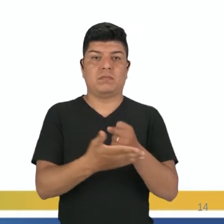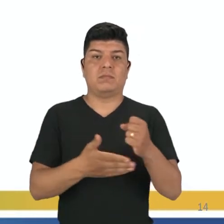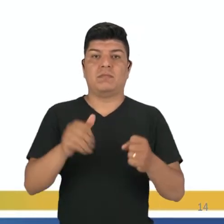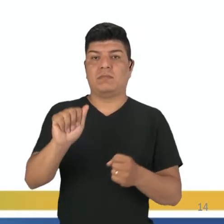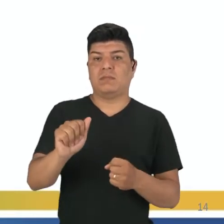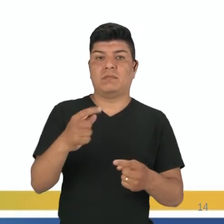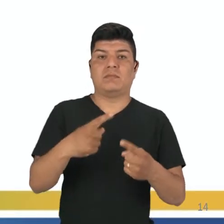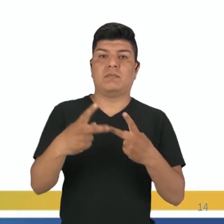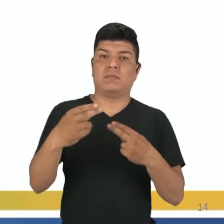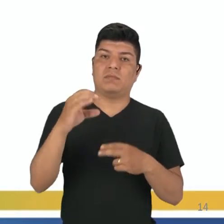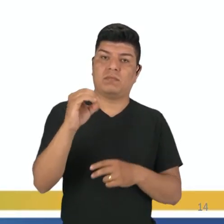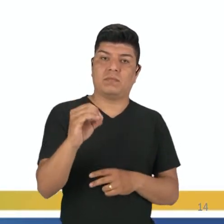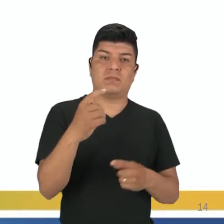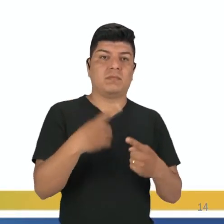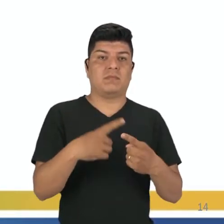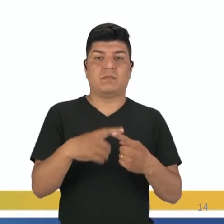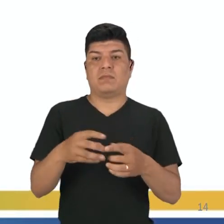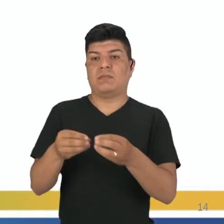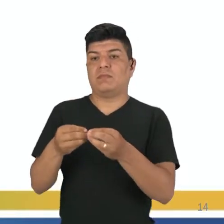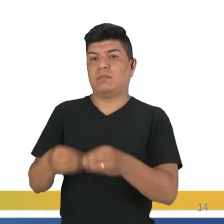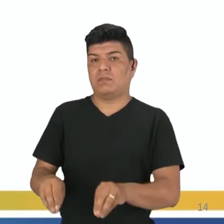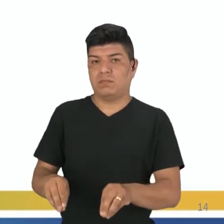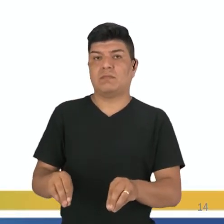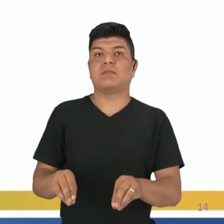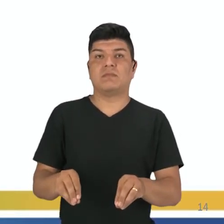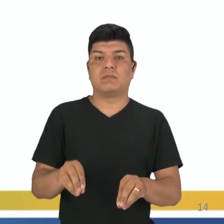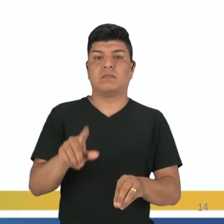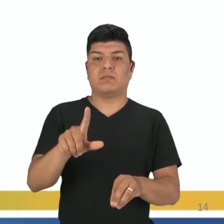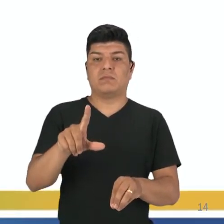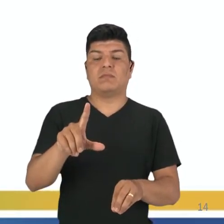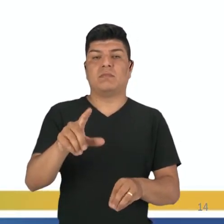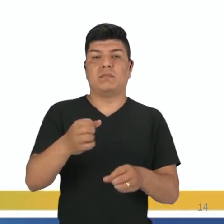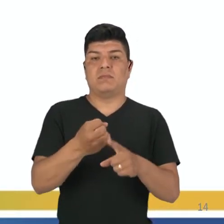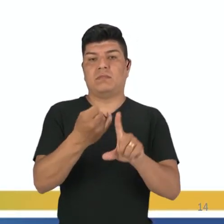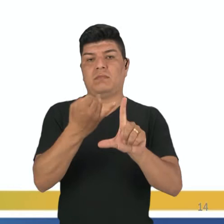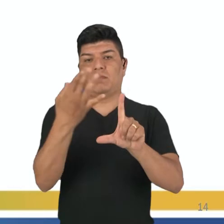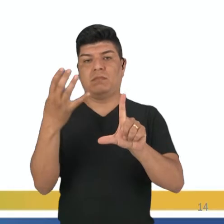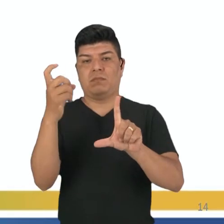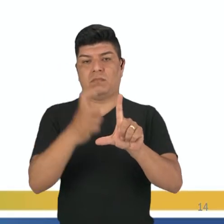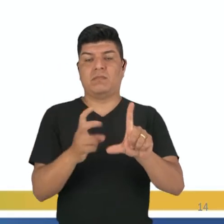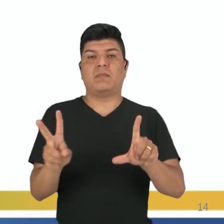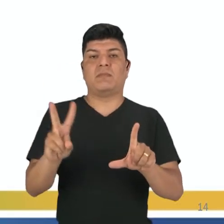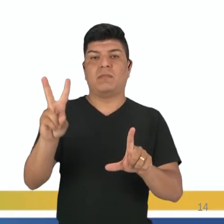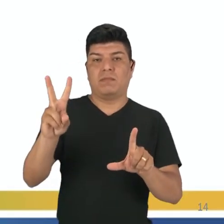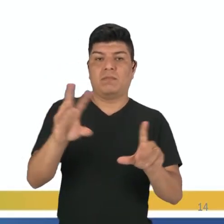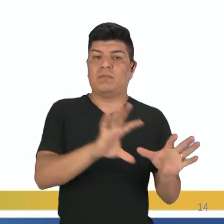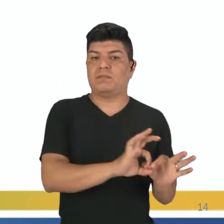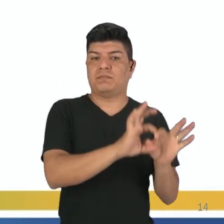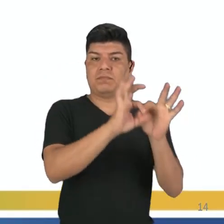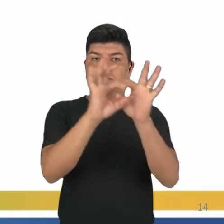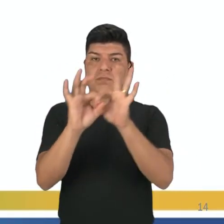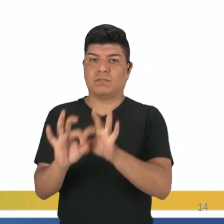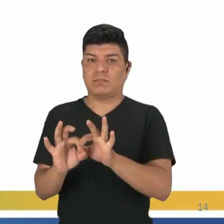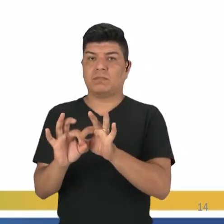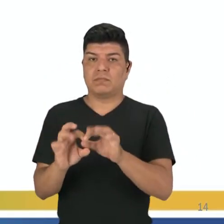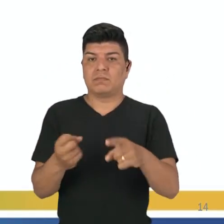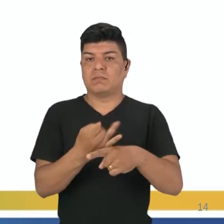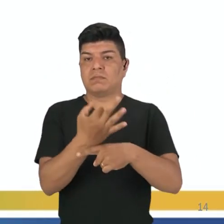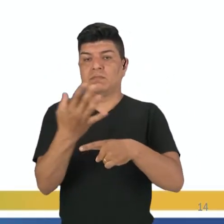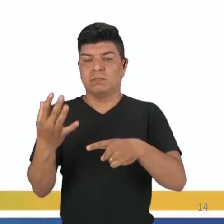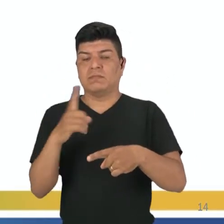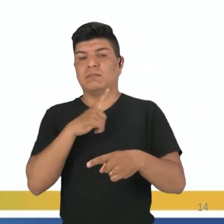a 0, porque vimos, por consequência da definição de logaritmo, também é válido no contexto das